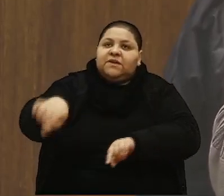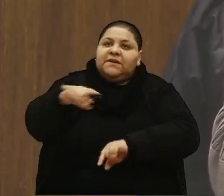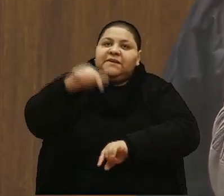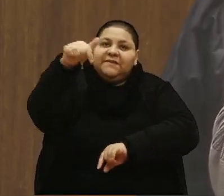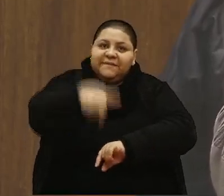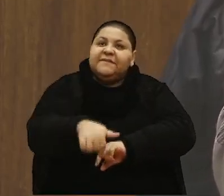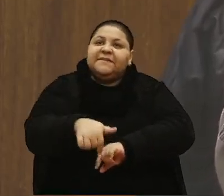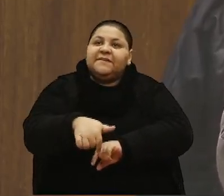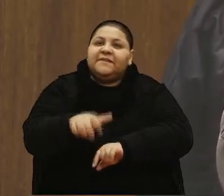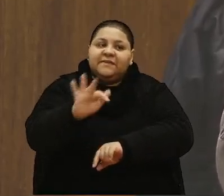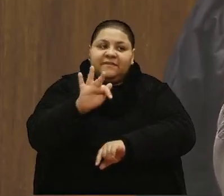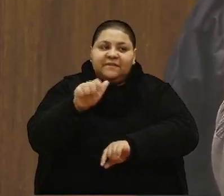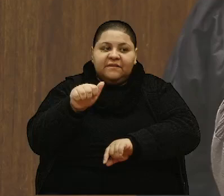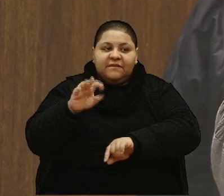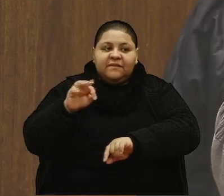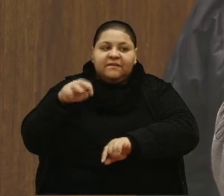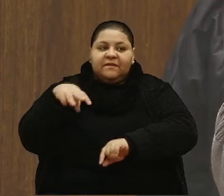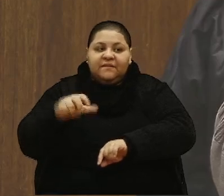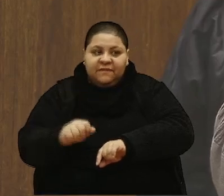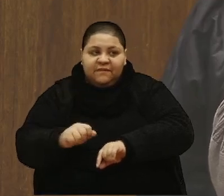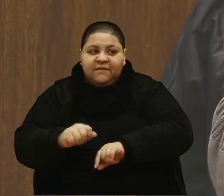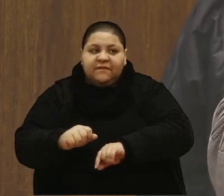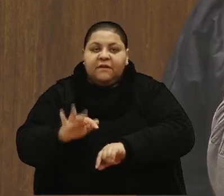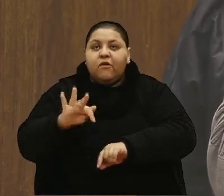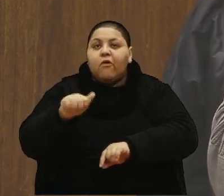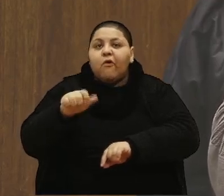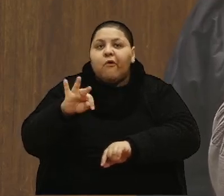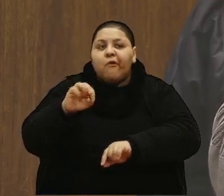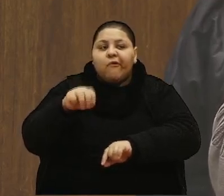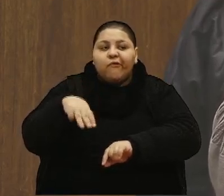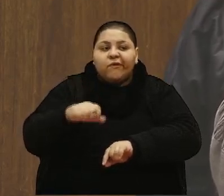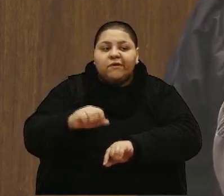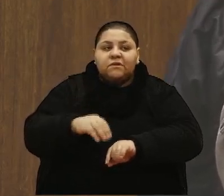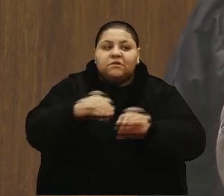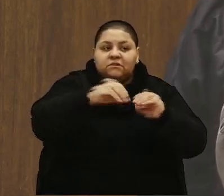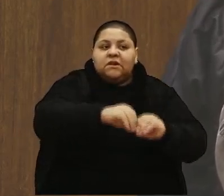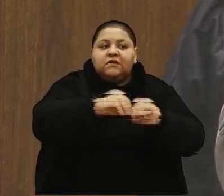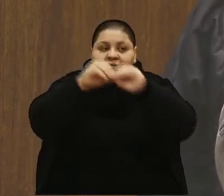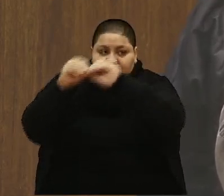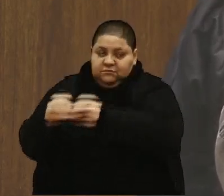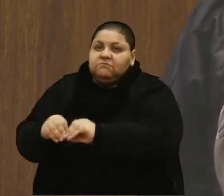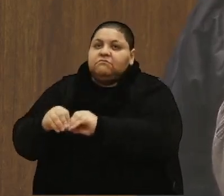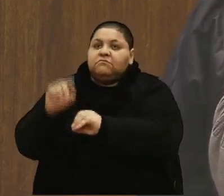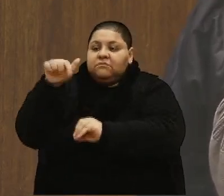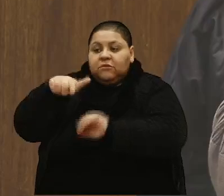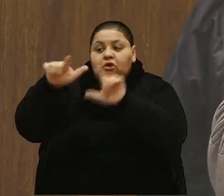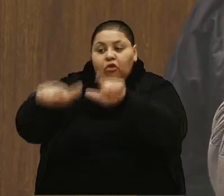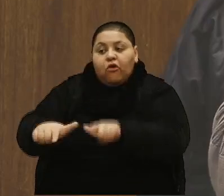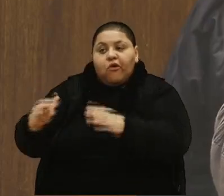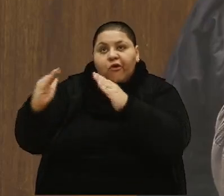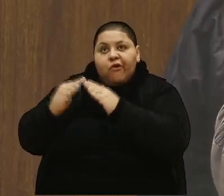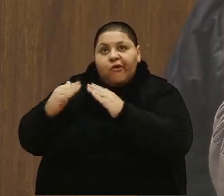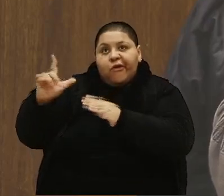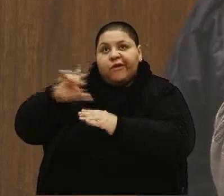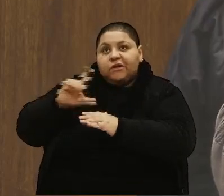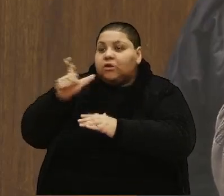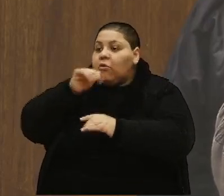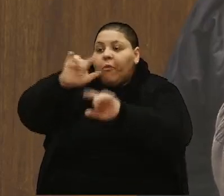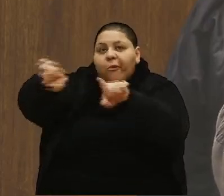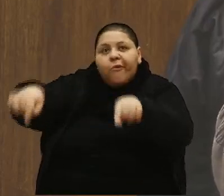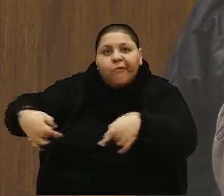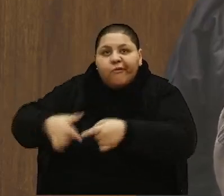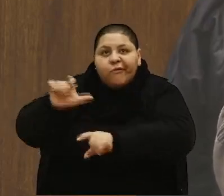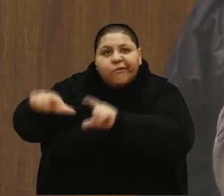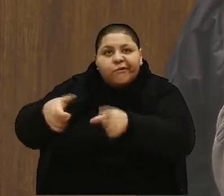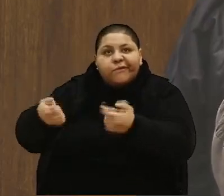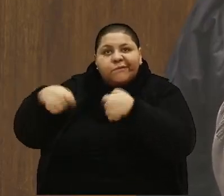vereador Iago, para o Fátima, vereadora Daiane. E para o Fátima. Lá tinha uma casa que, quando colocaram a casa tinha piscina. As pessoas